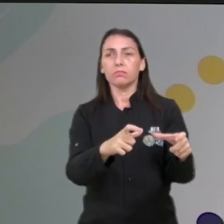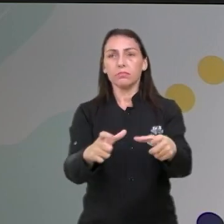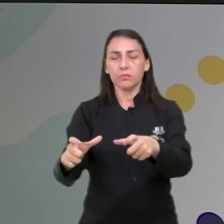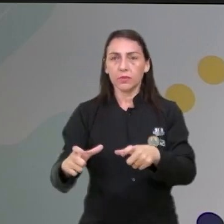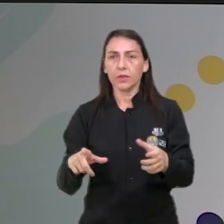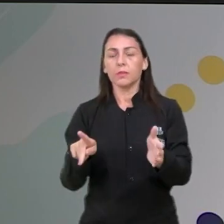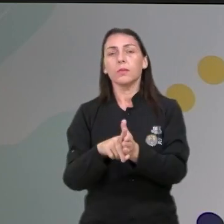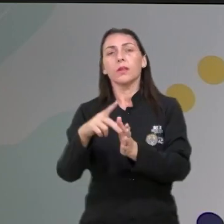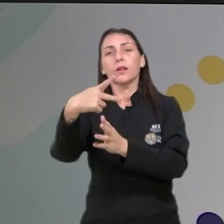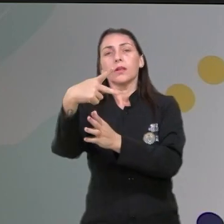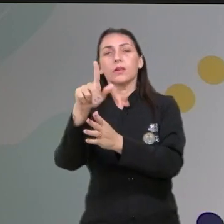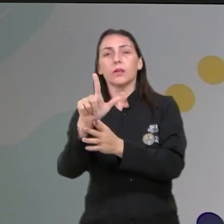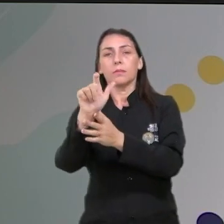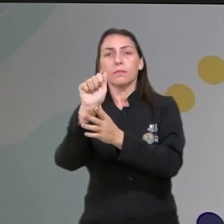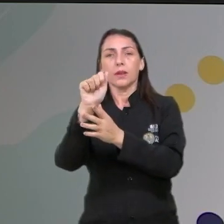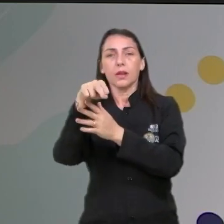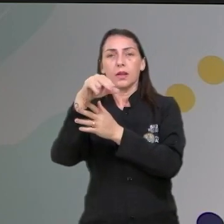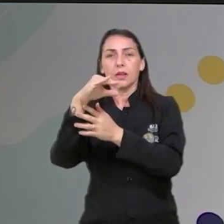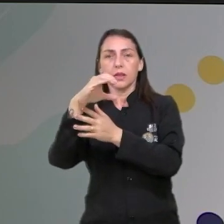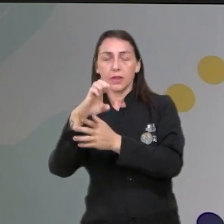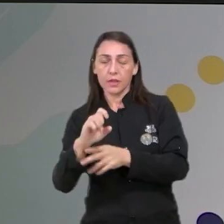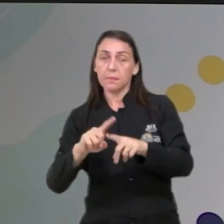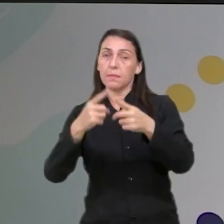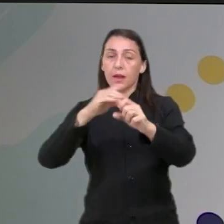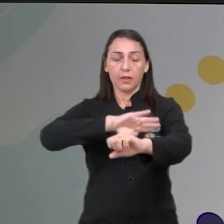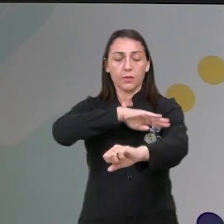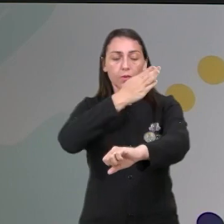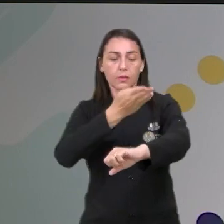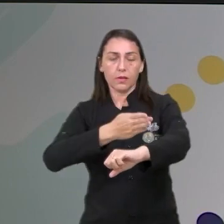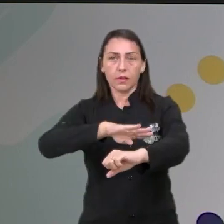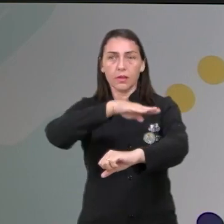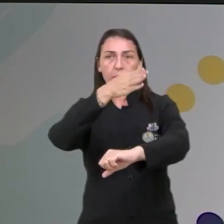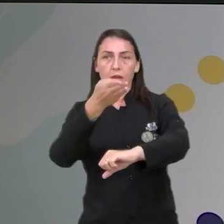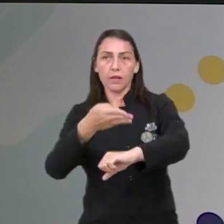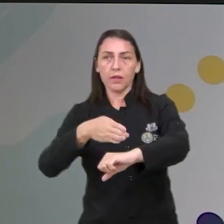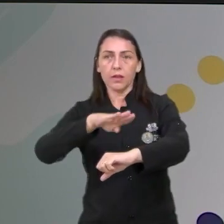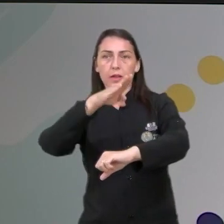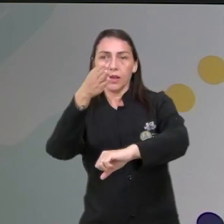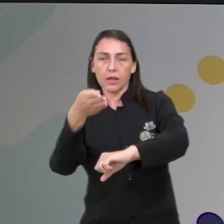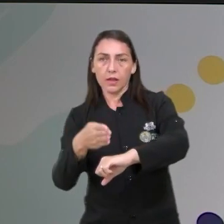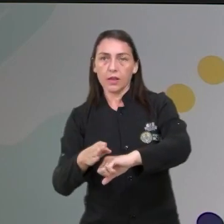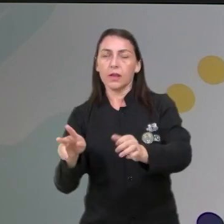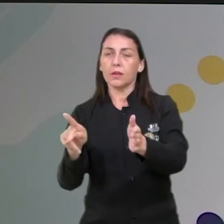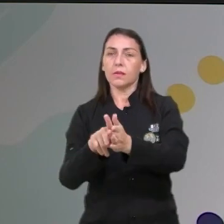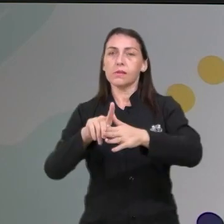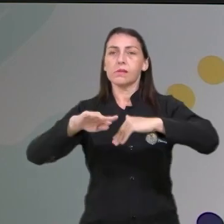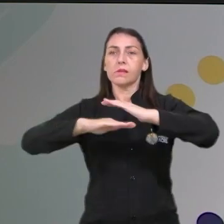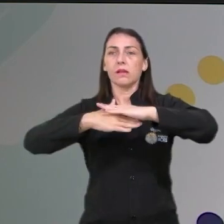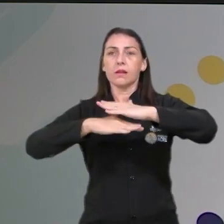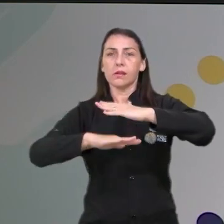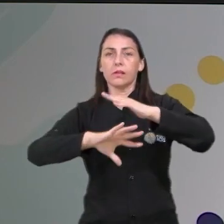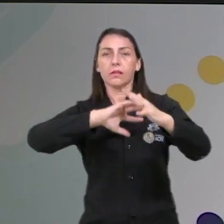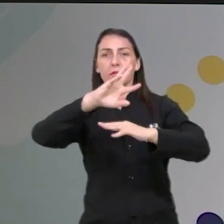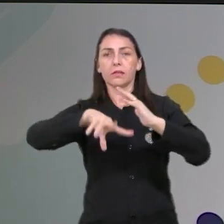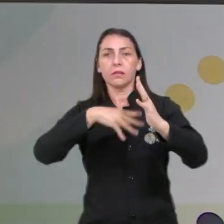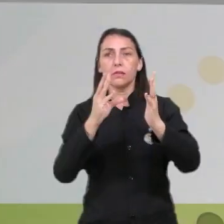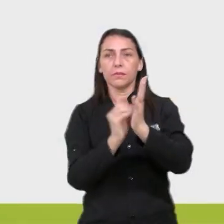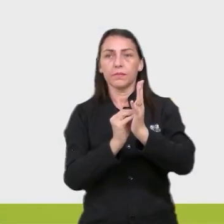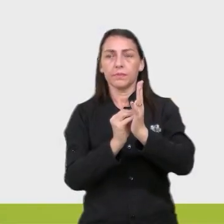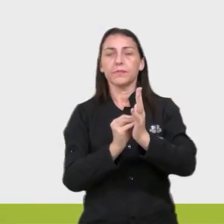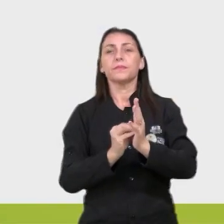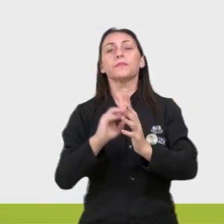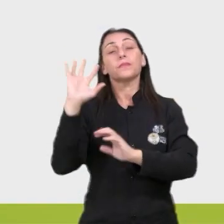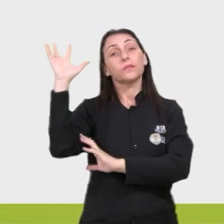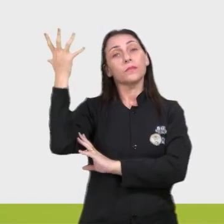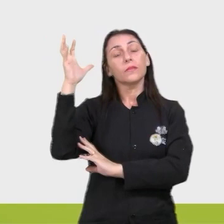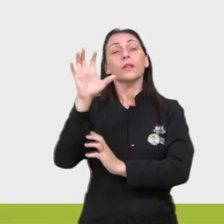de planície. Mas o relevo que é predominante é a depressão amazônica, tá? O